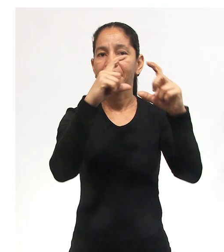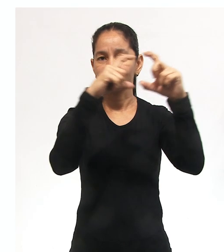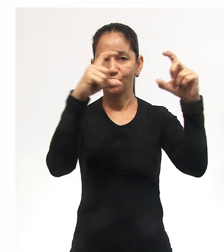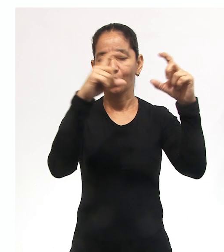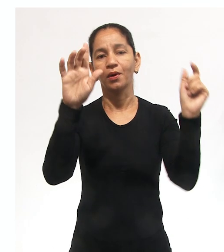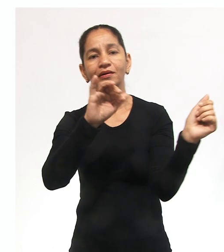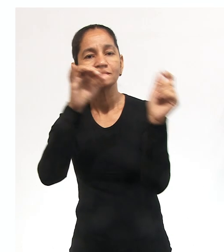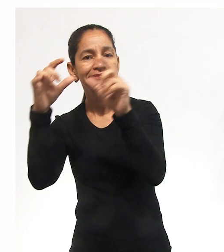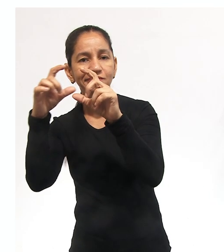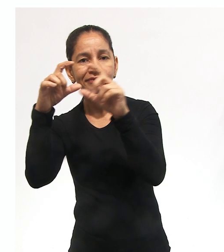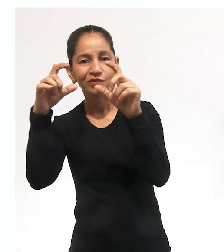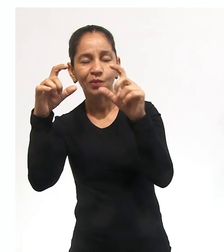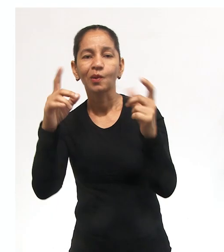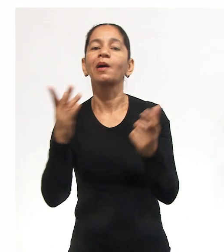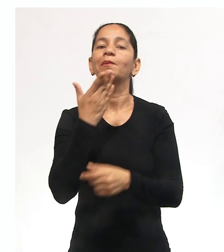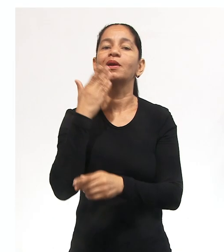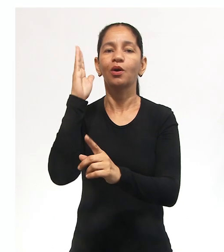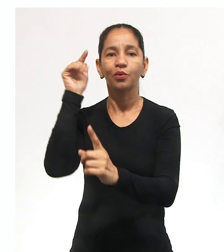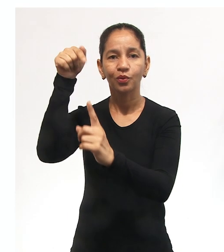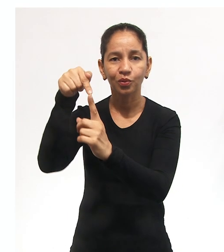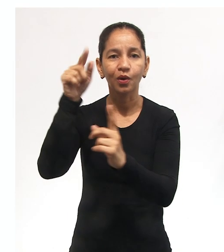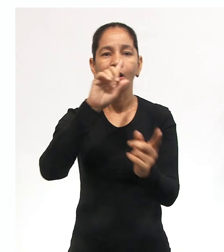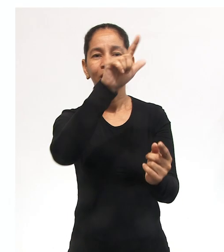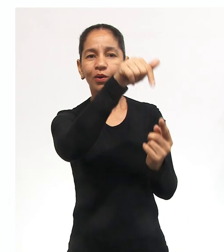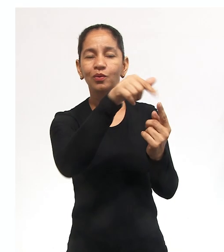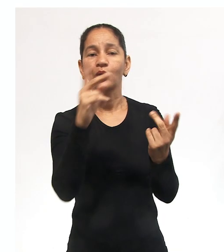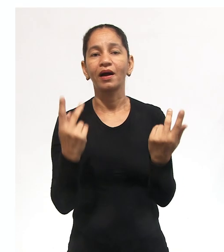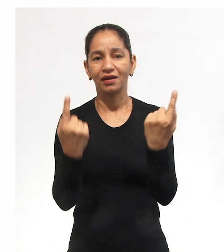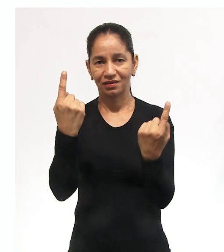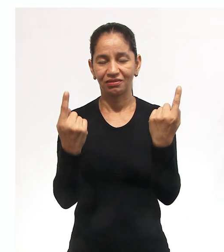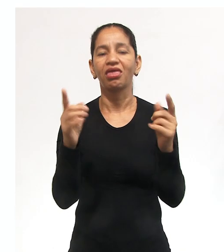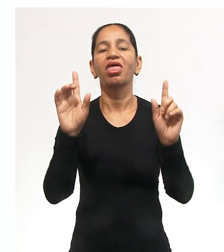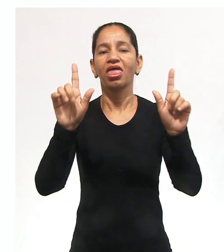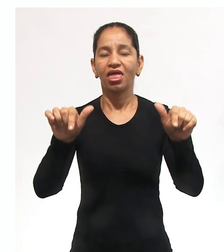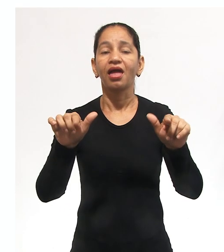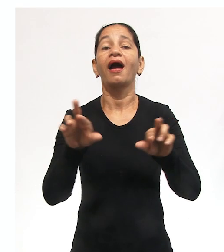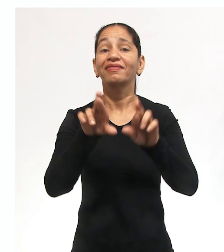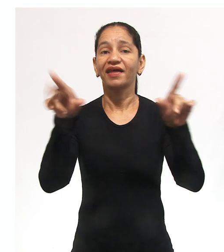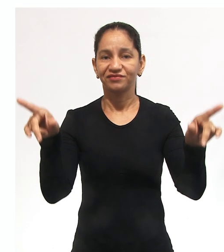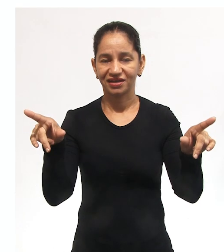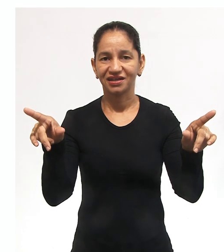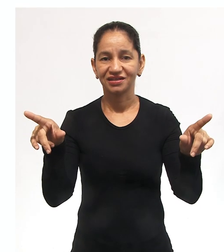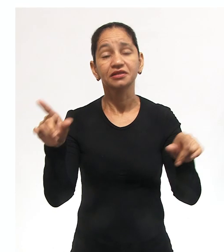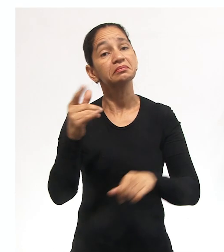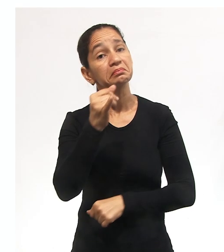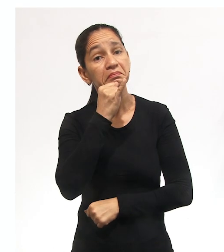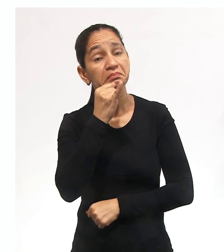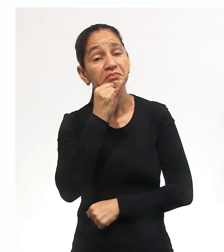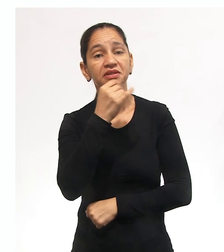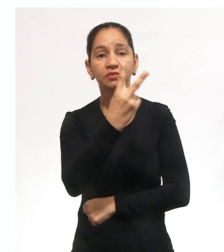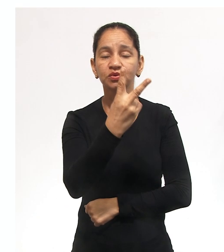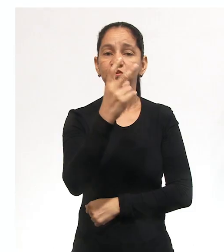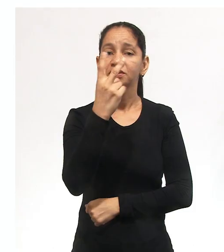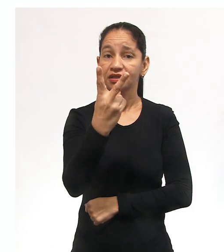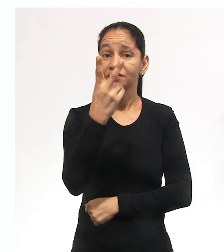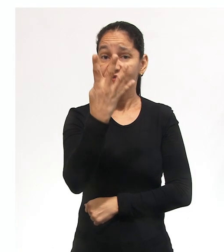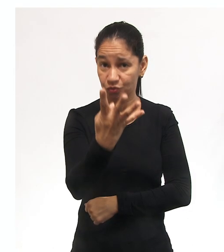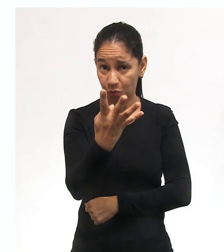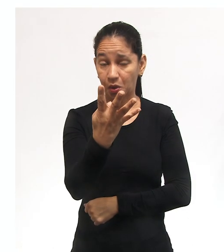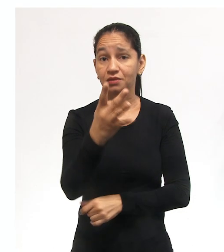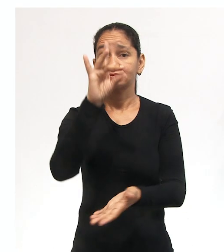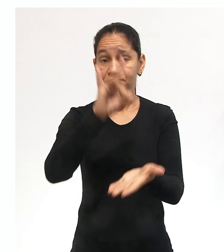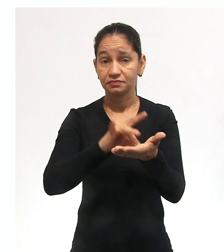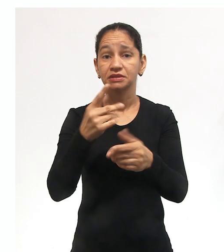chegar ao resultado, né? A gente pode verificar que aqui o valor de 224 deu igual ao valor no regime